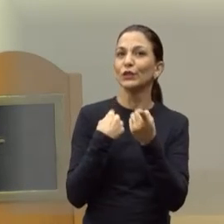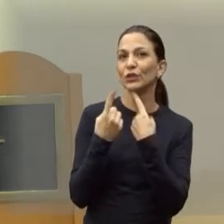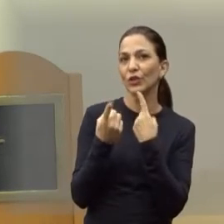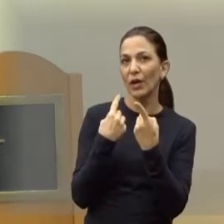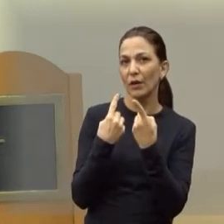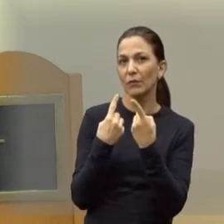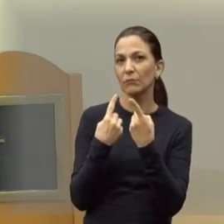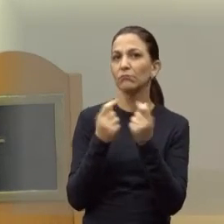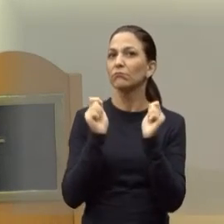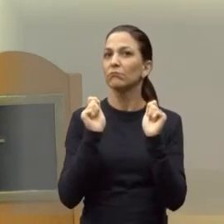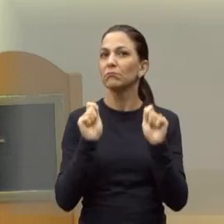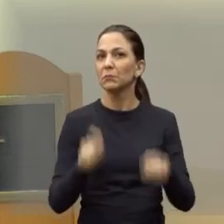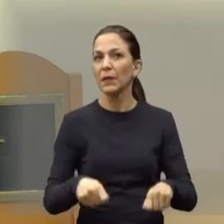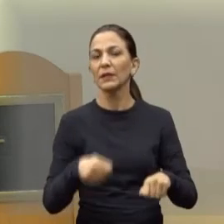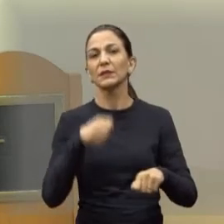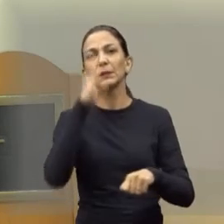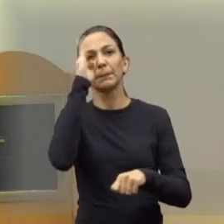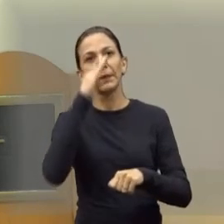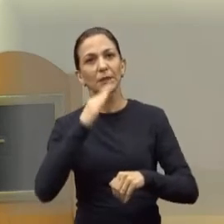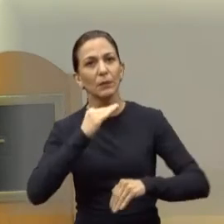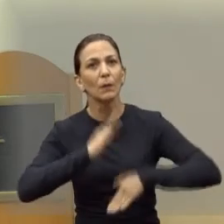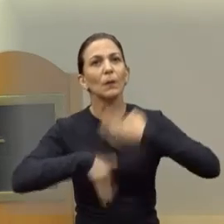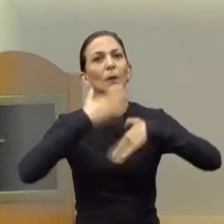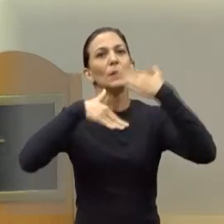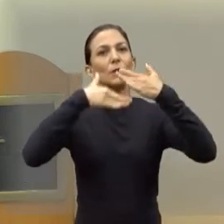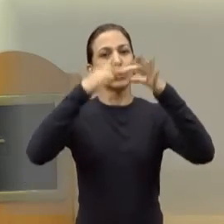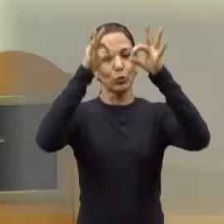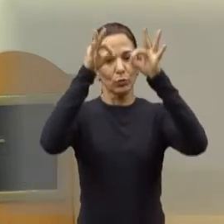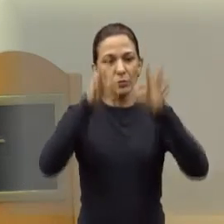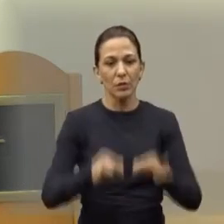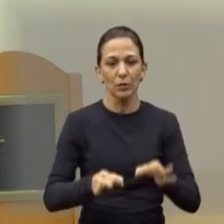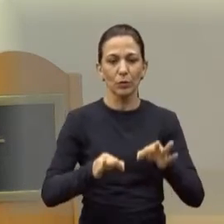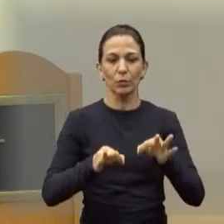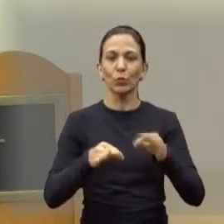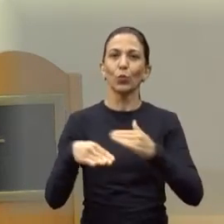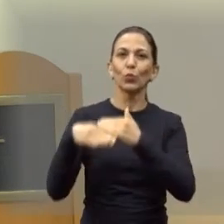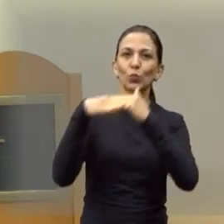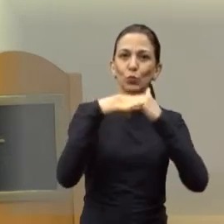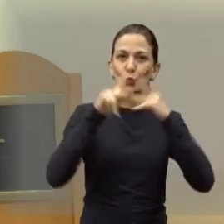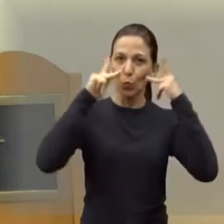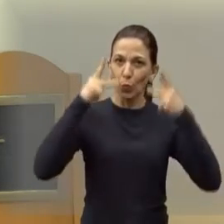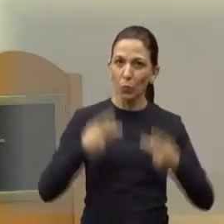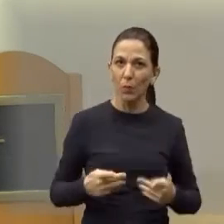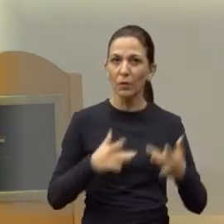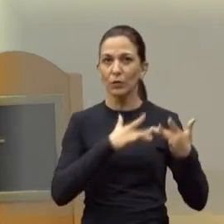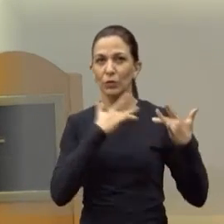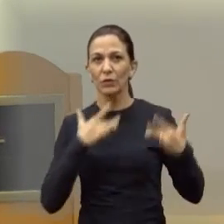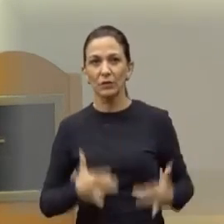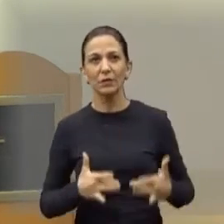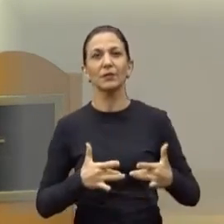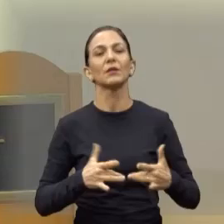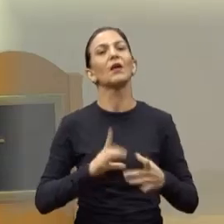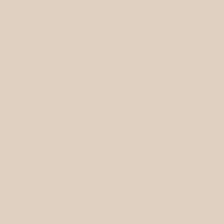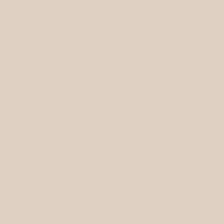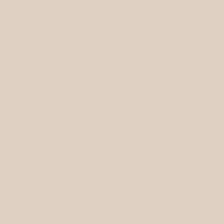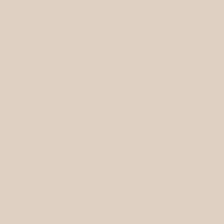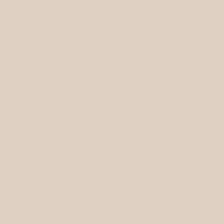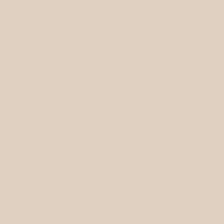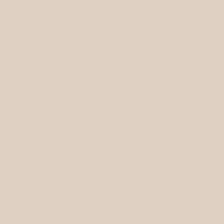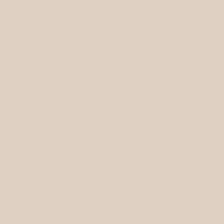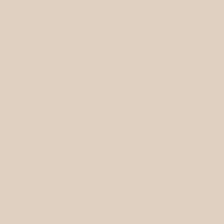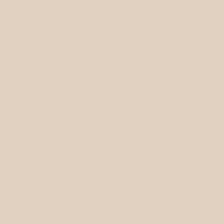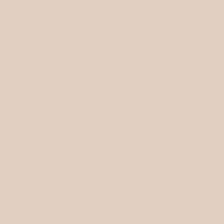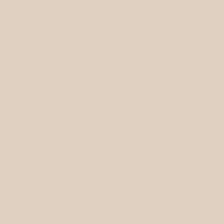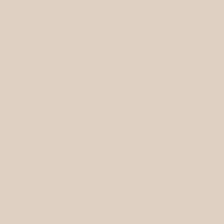seja possível construir um Brasil mais justo humano e solidário viva a democracia